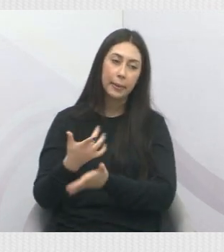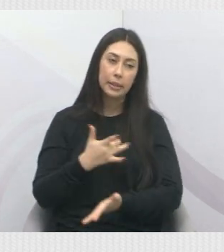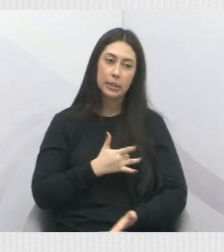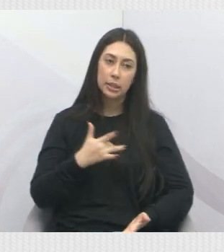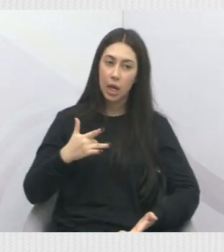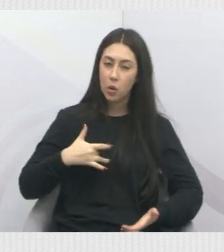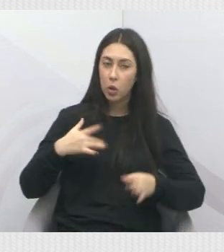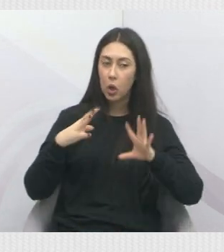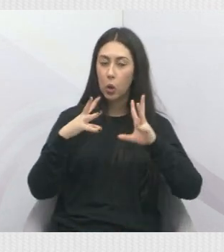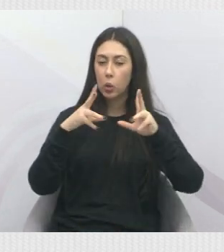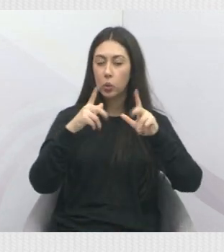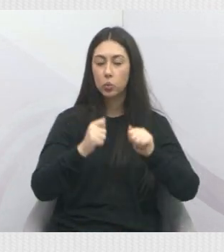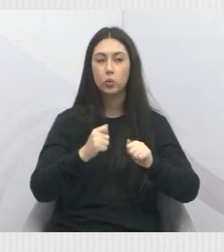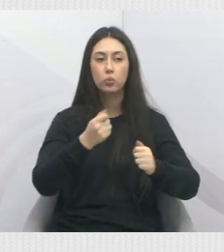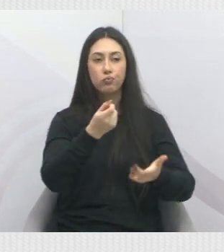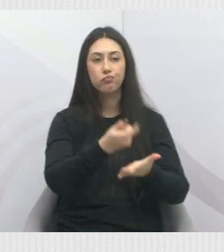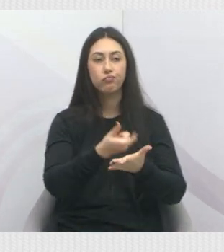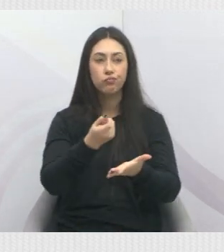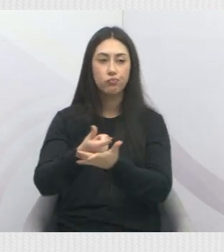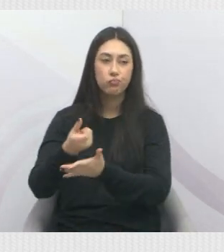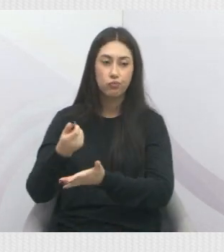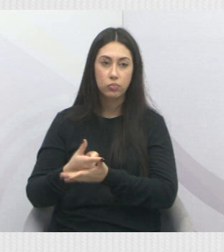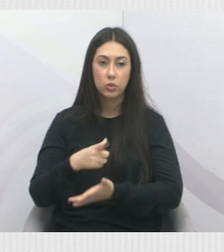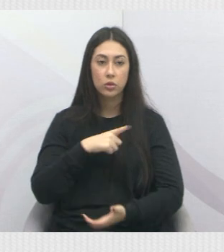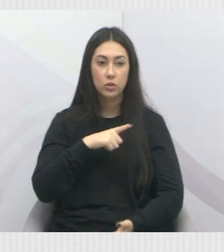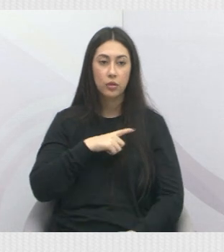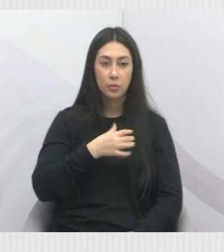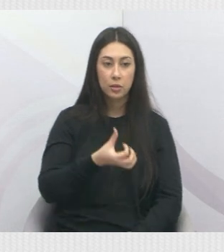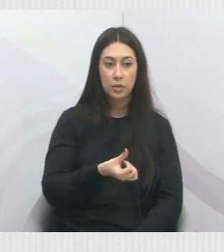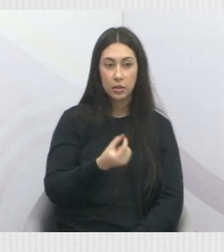de aplicações em saúde, tivemos R$